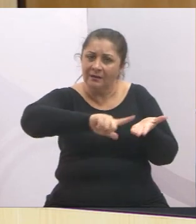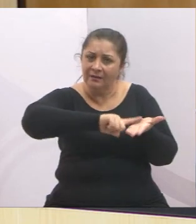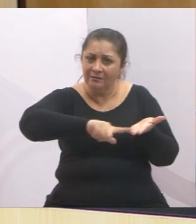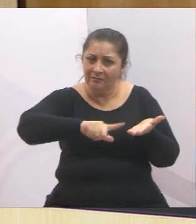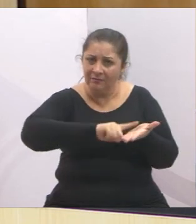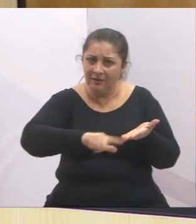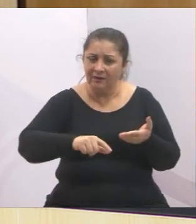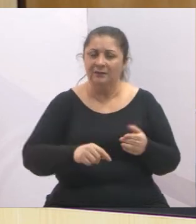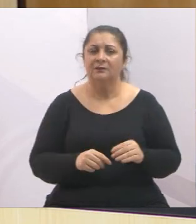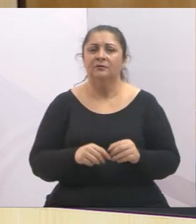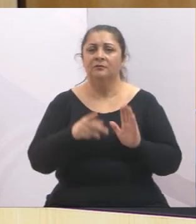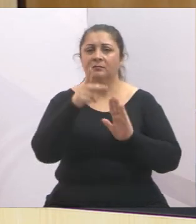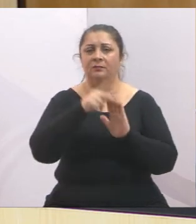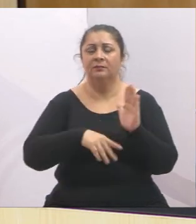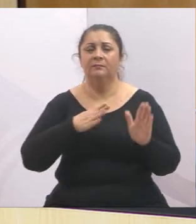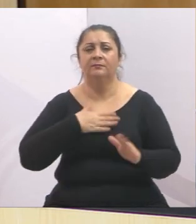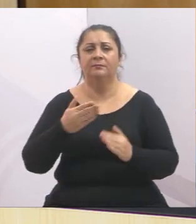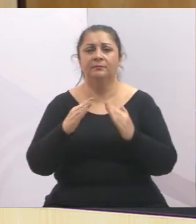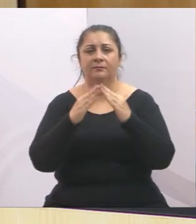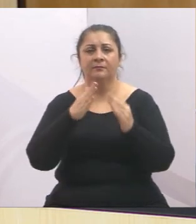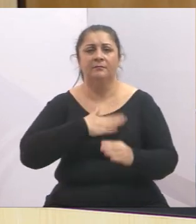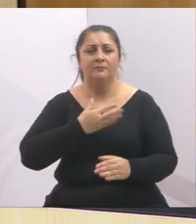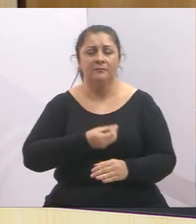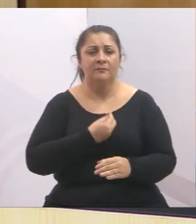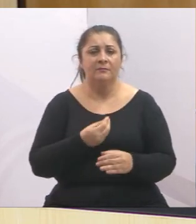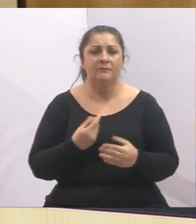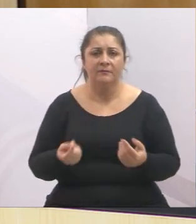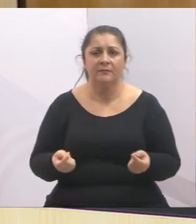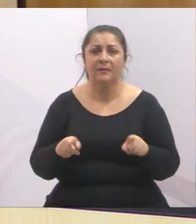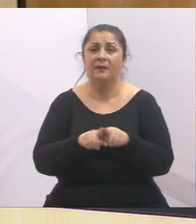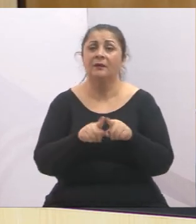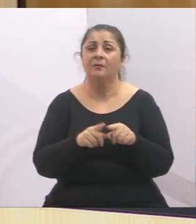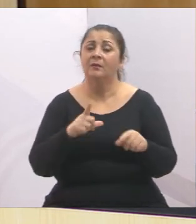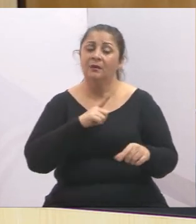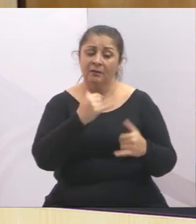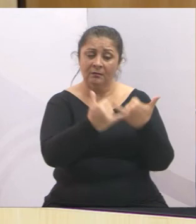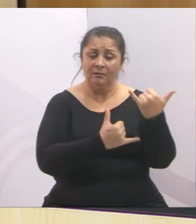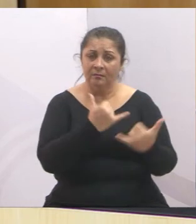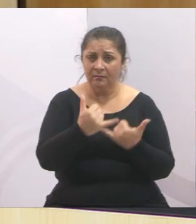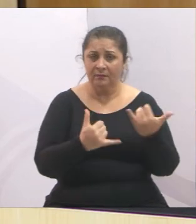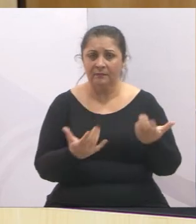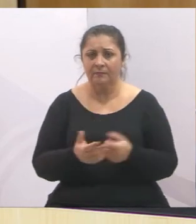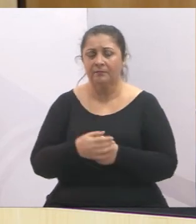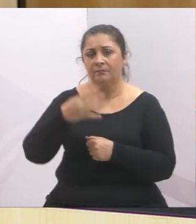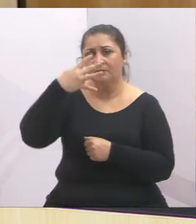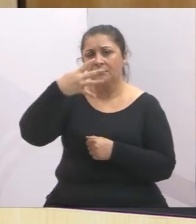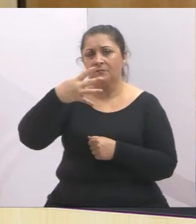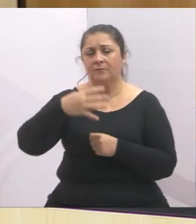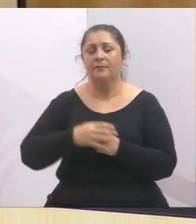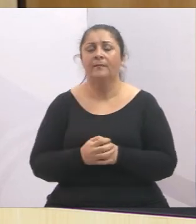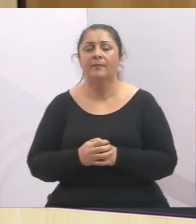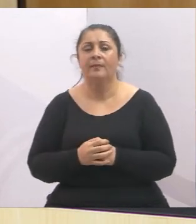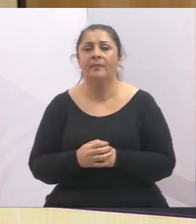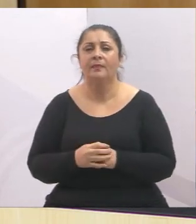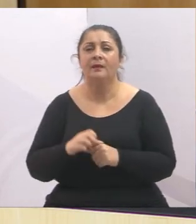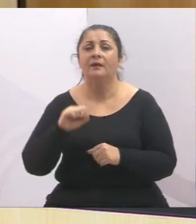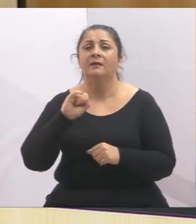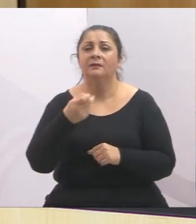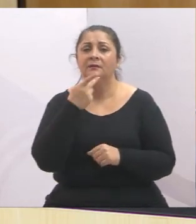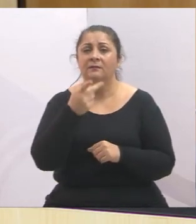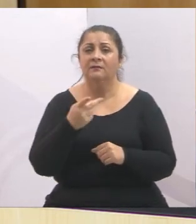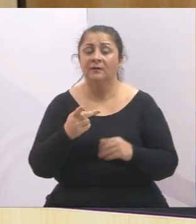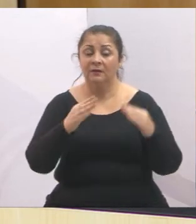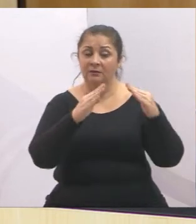Casa Minha Vida, tão como atendimento de colocação de playground nos mesmos? Quarto, em se tratando moradia de